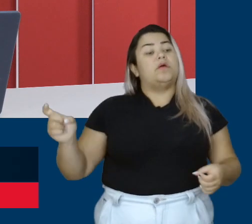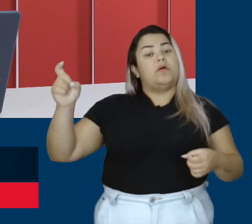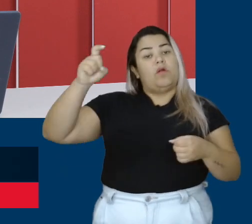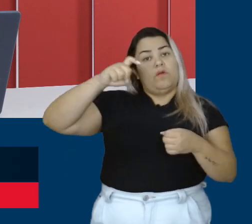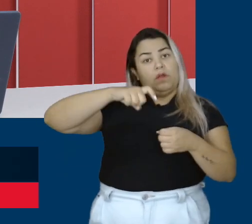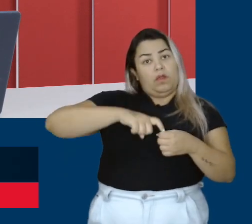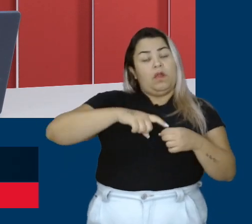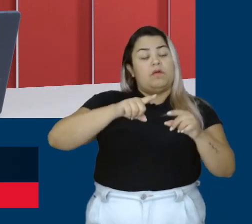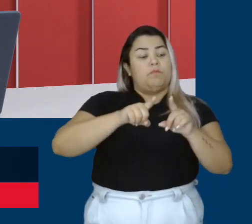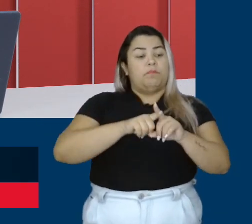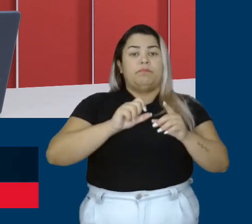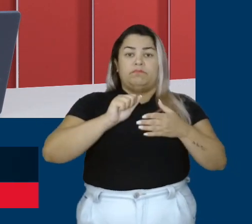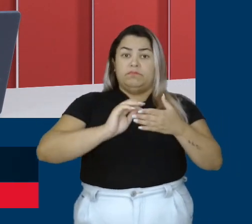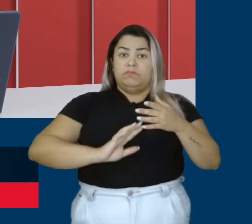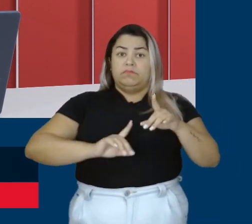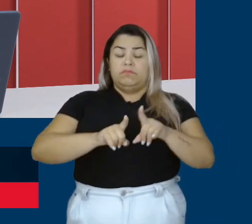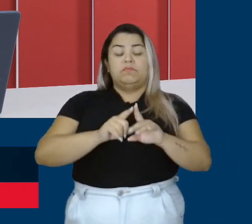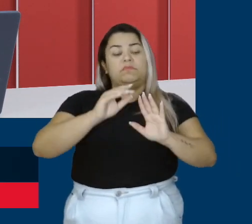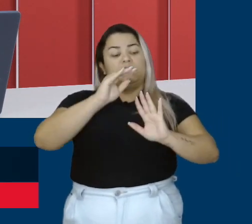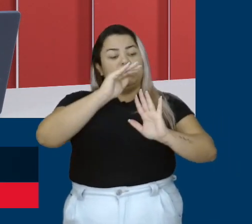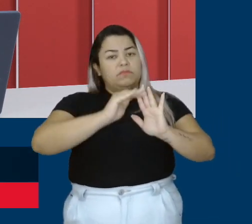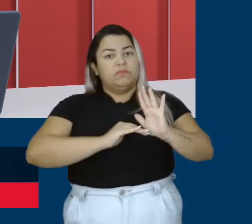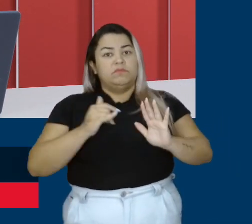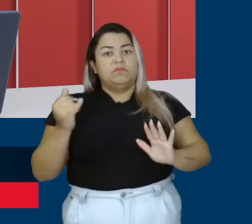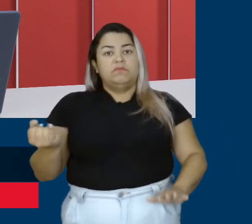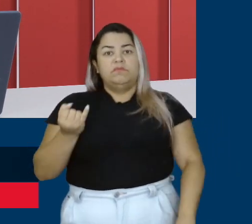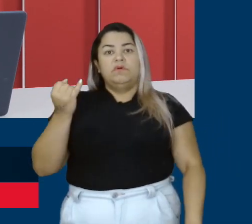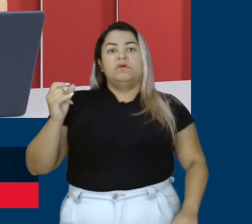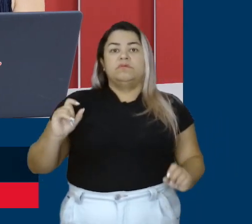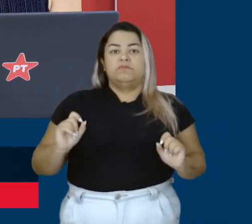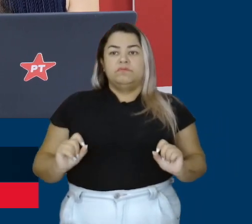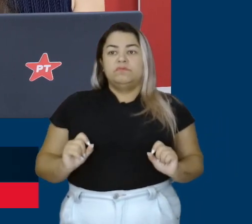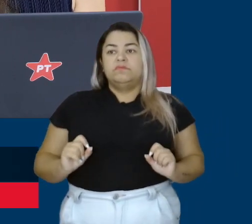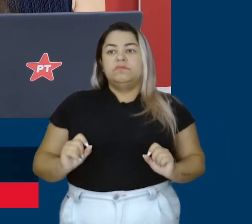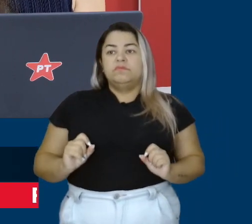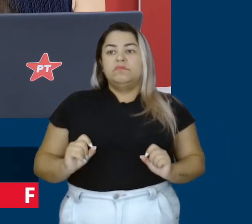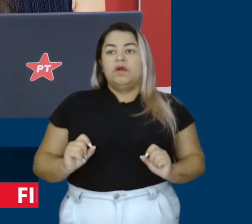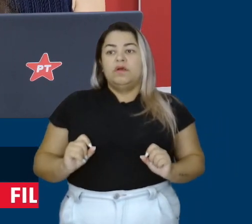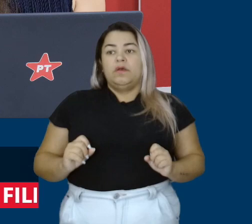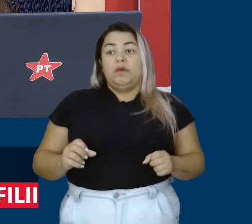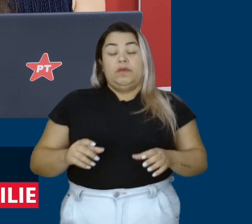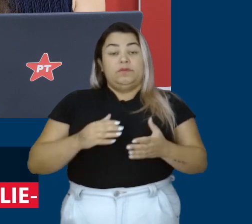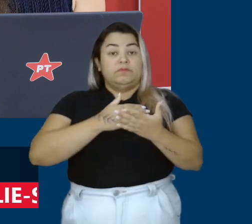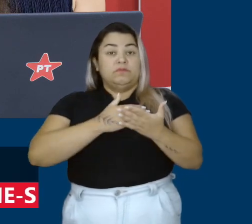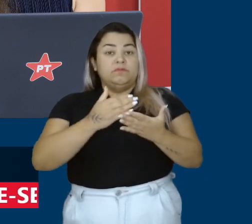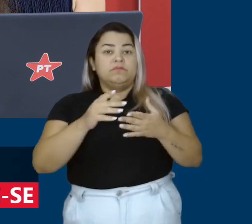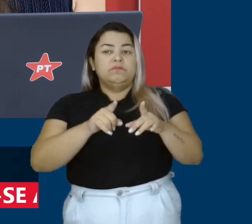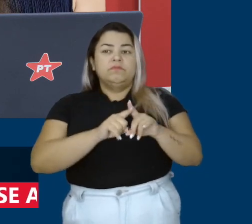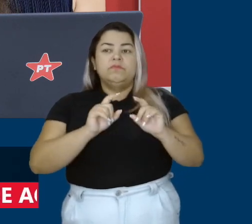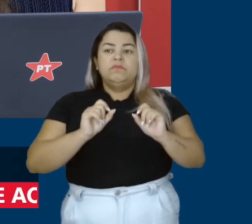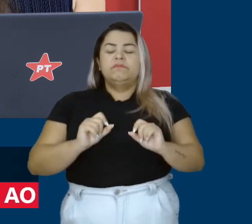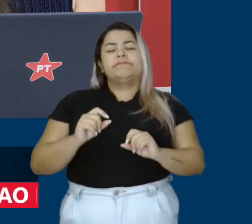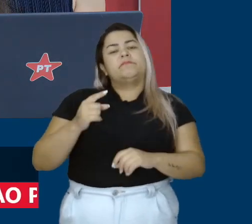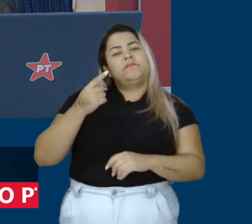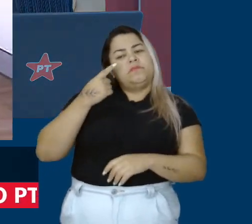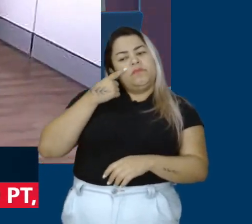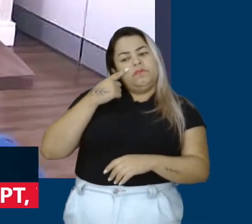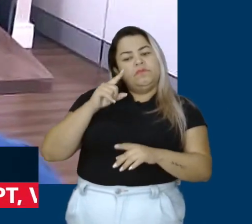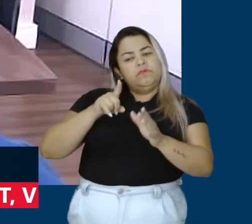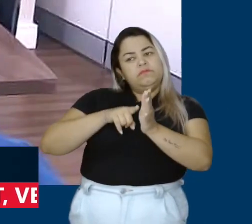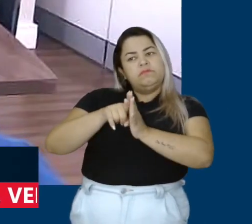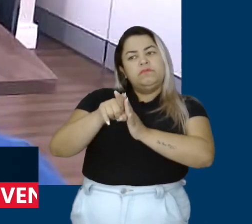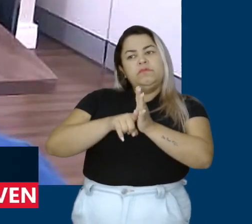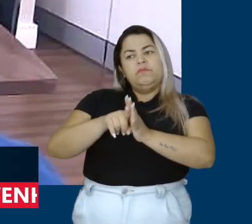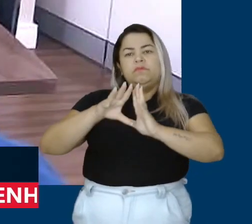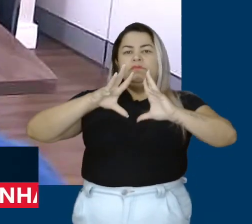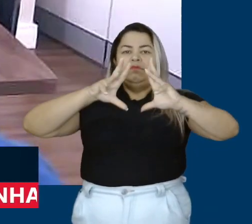retomar, né, a atividade desse programa tão importante. Bom, inicialmente a gente começou a olhar, a fazer uma análise